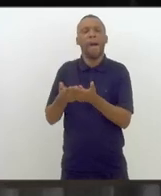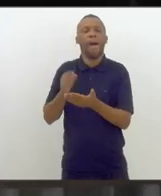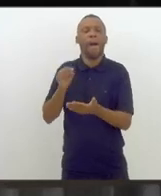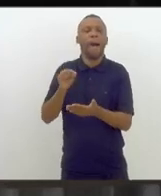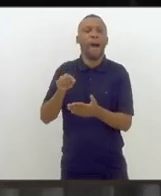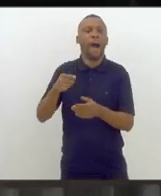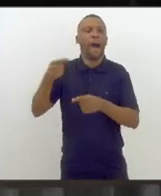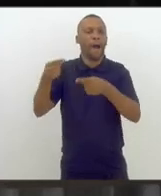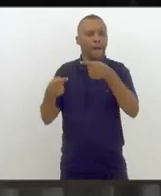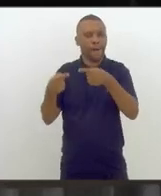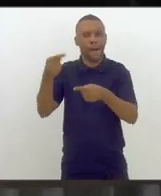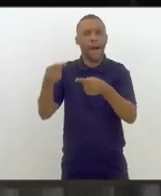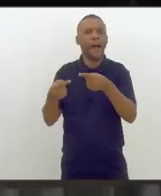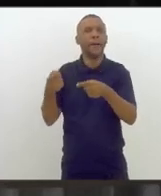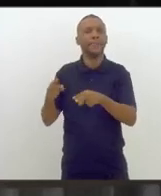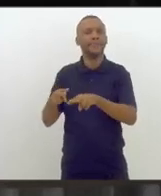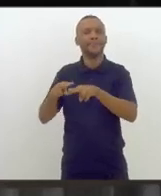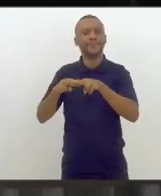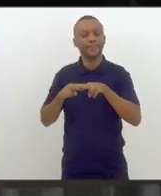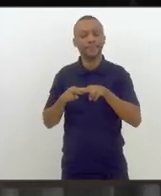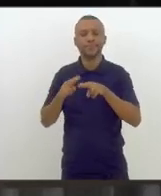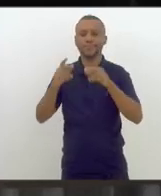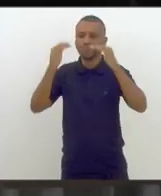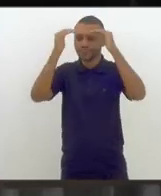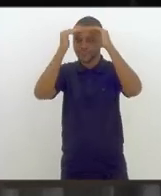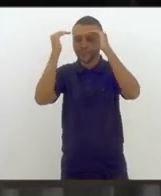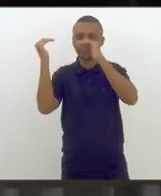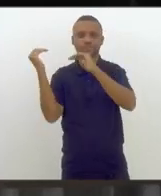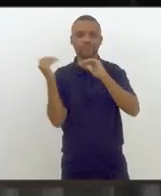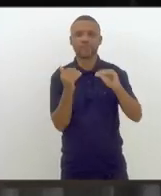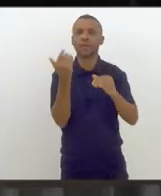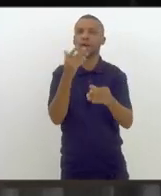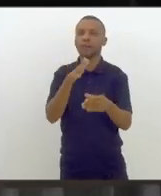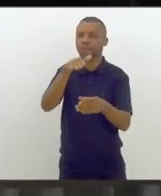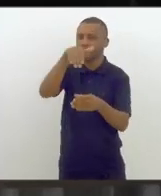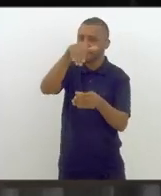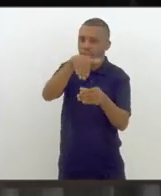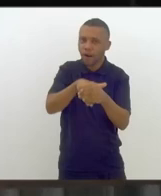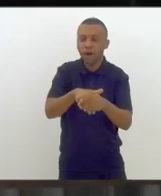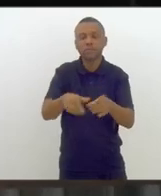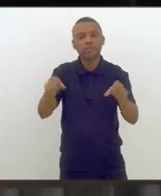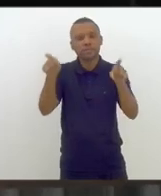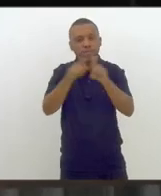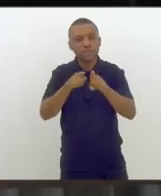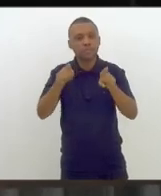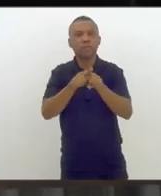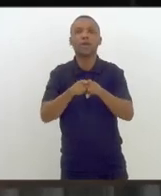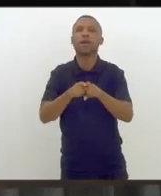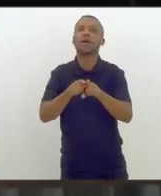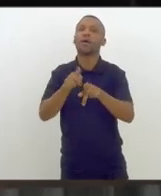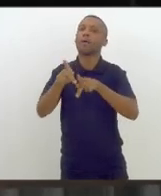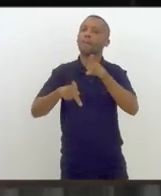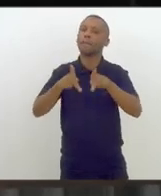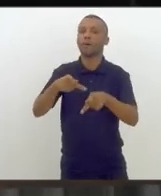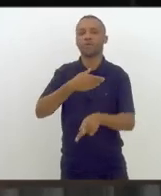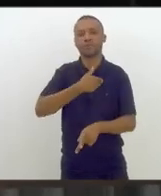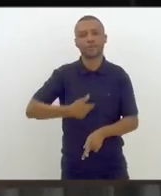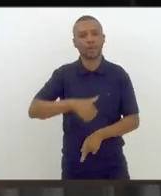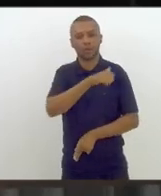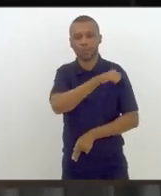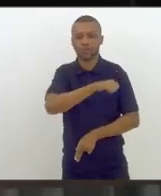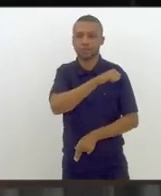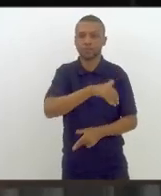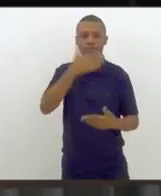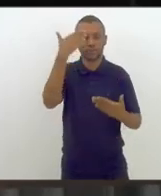na política e, portanto, respeitam o voto e respeitam o povo do Estado do Rio de Janeiro. Muito